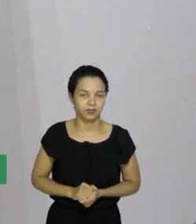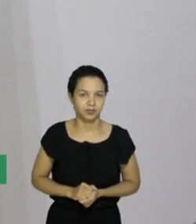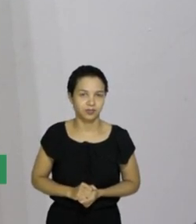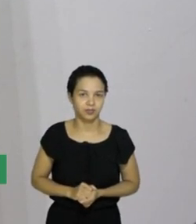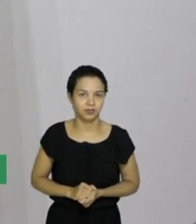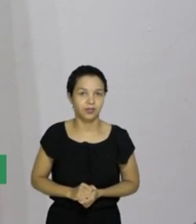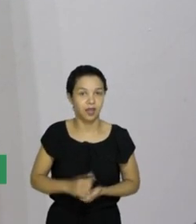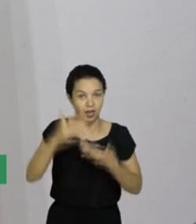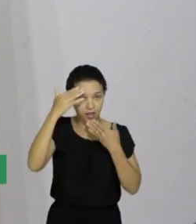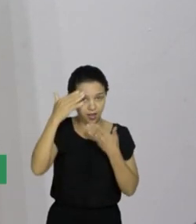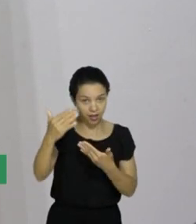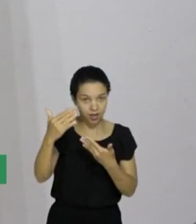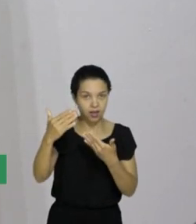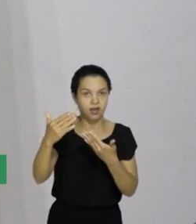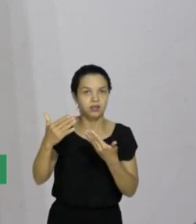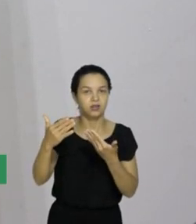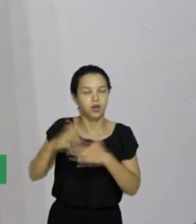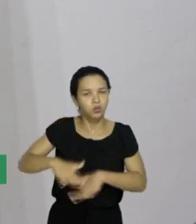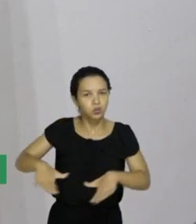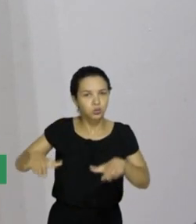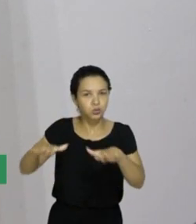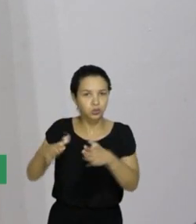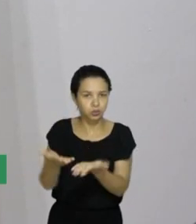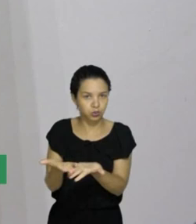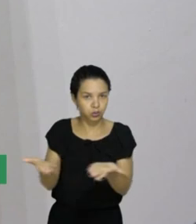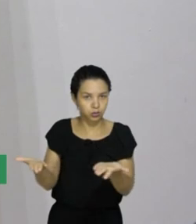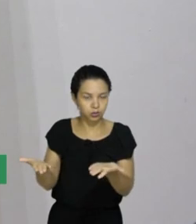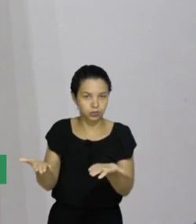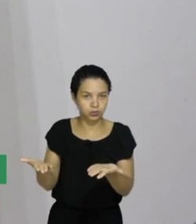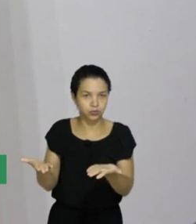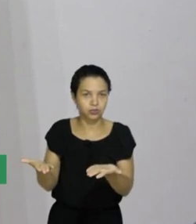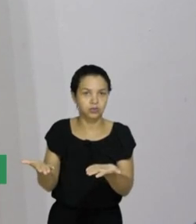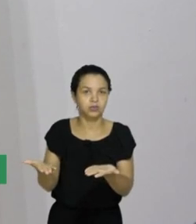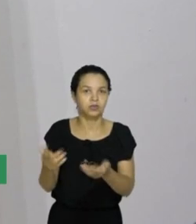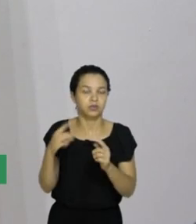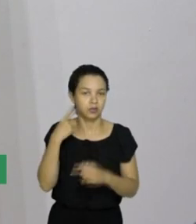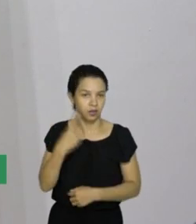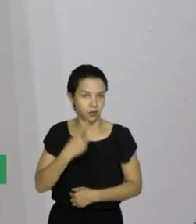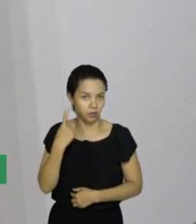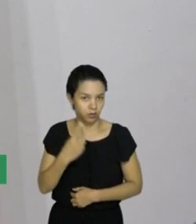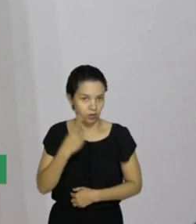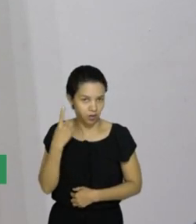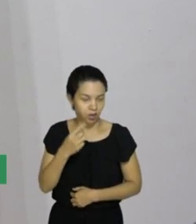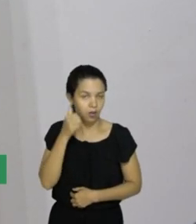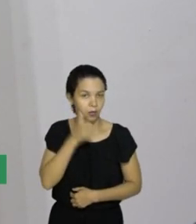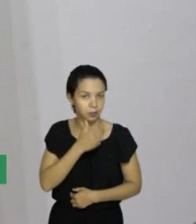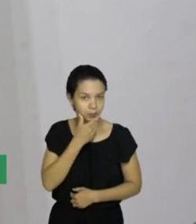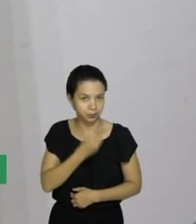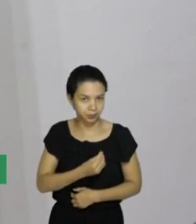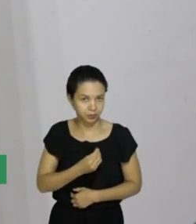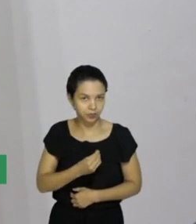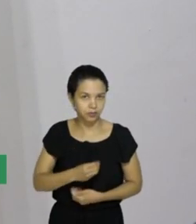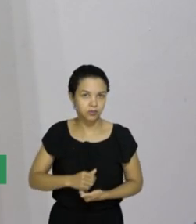Agradeço a todos os senhores e senhoras